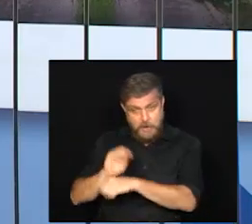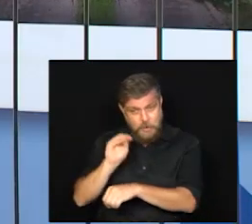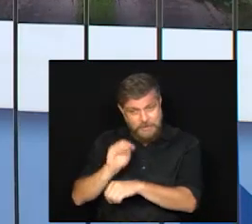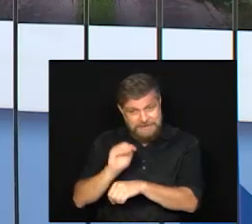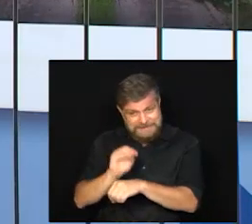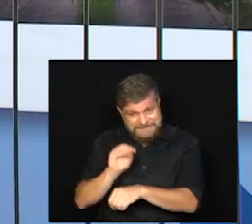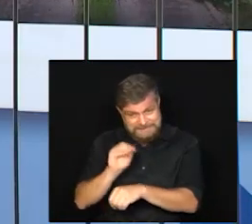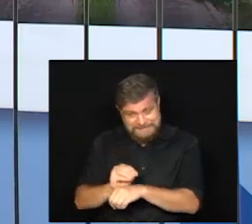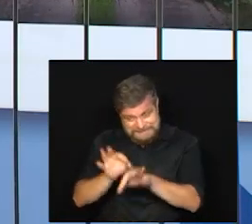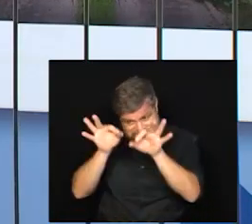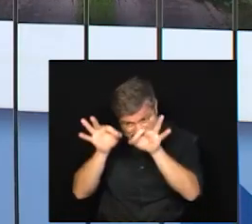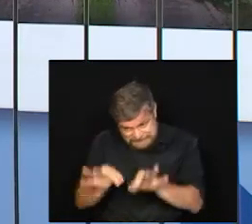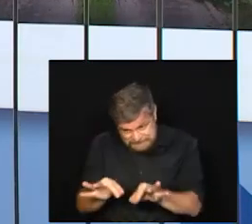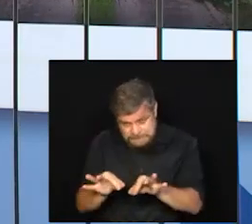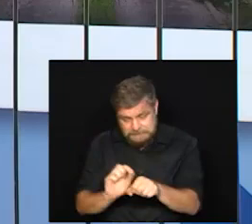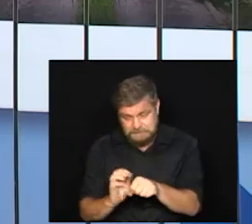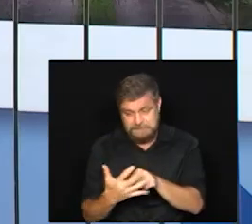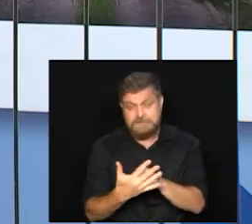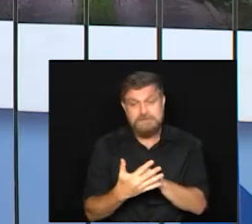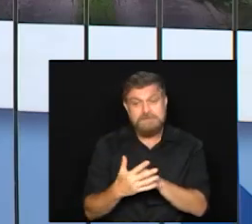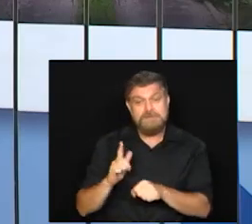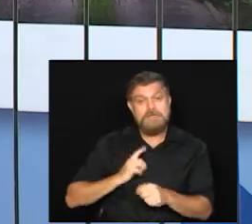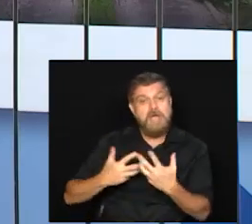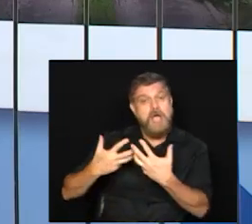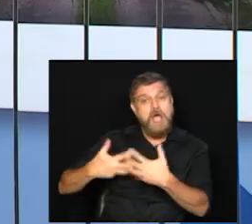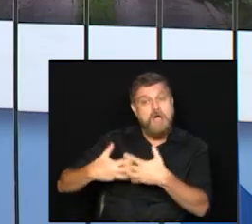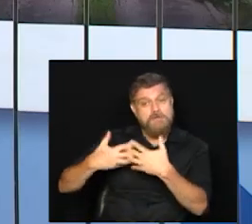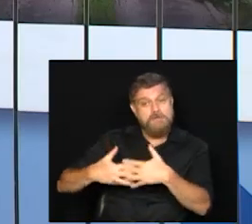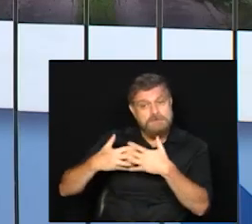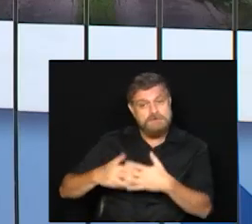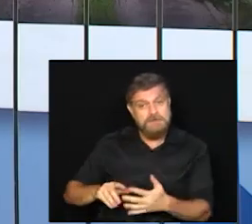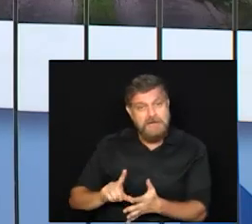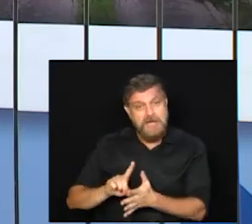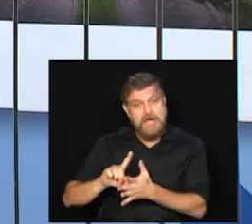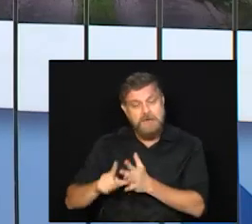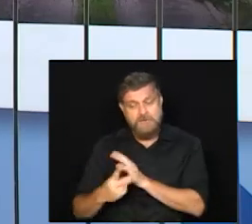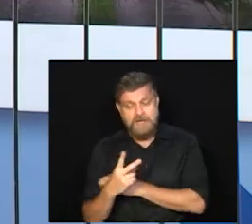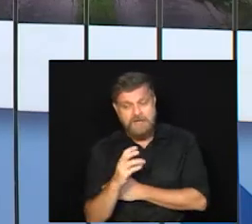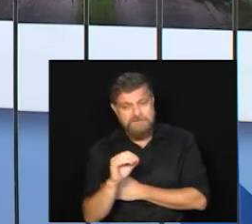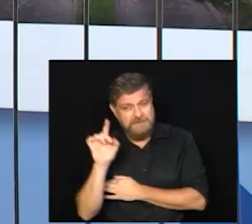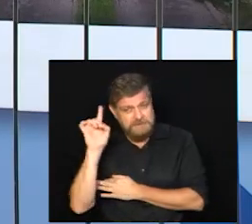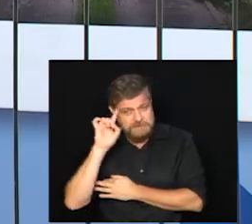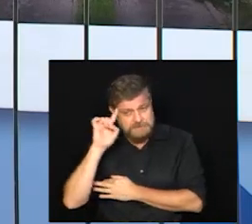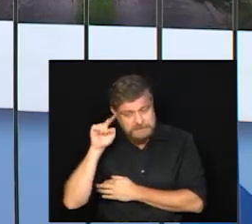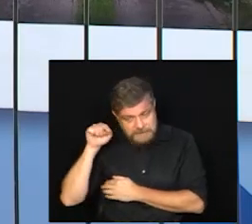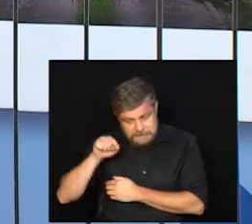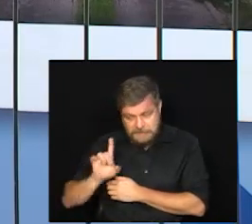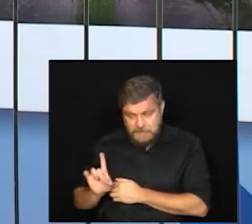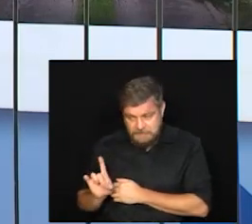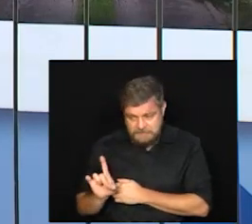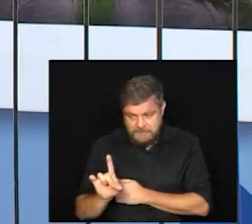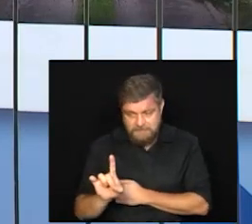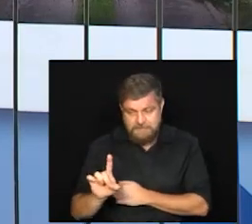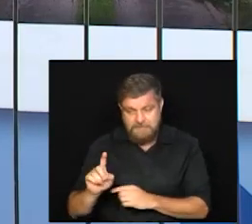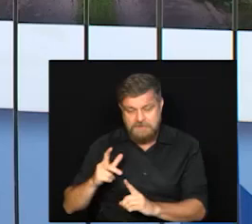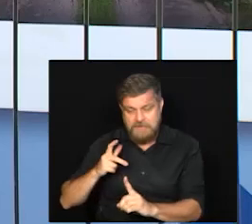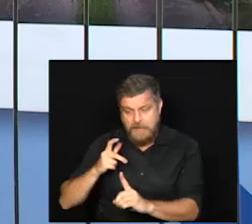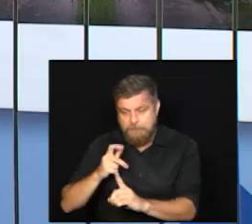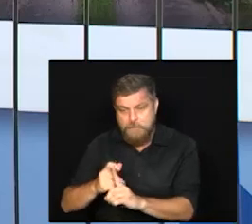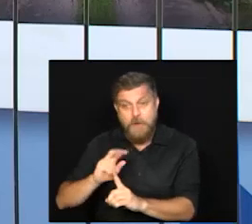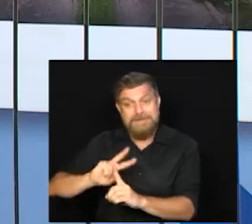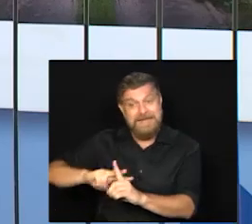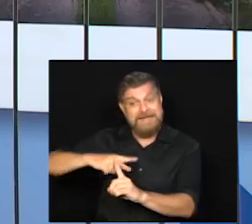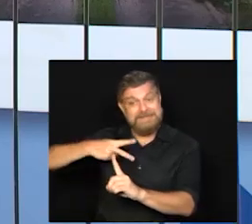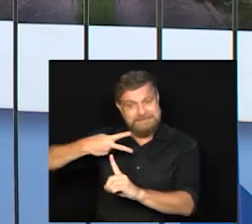contra a Covid-19 acontece geralmente após uns 20 dias em que o paciente toma a segunda